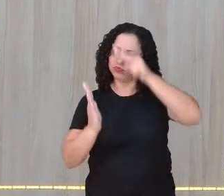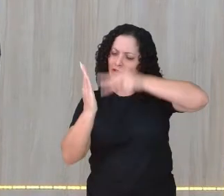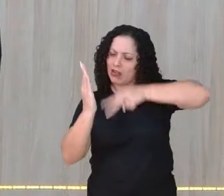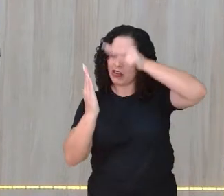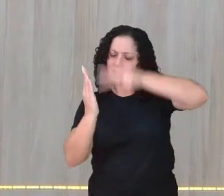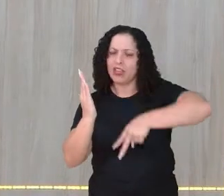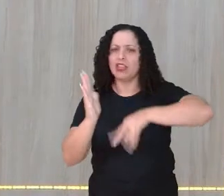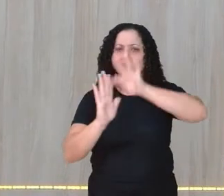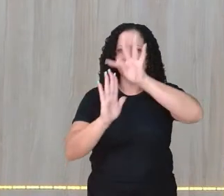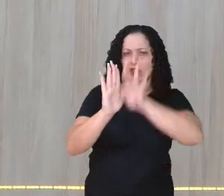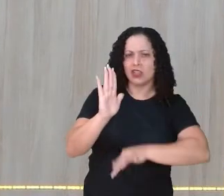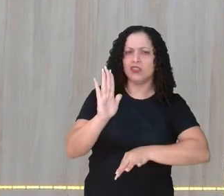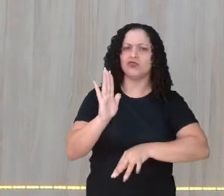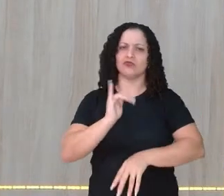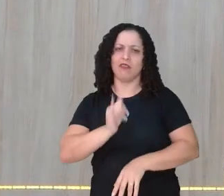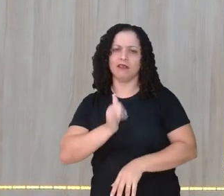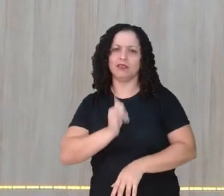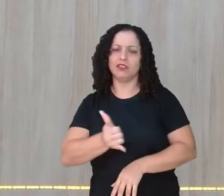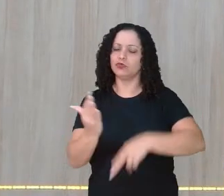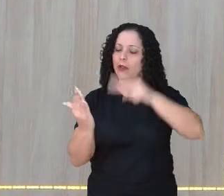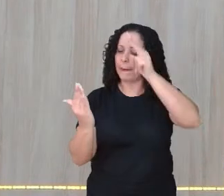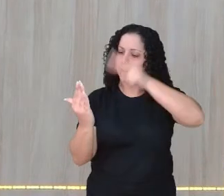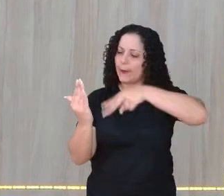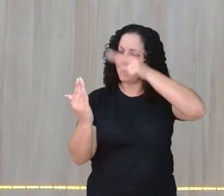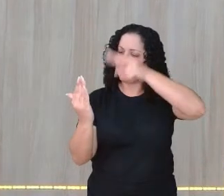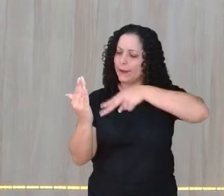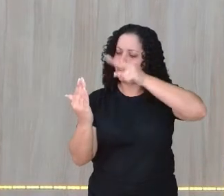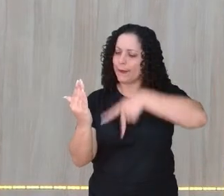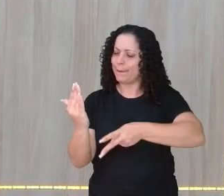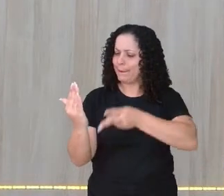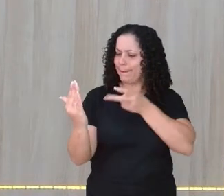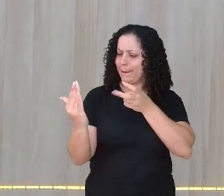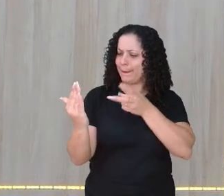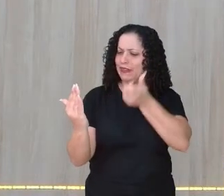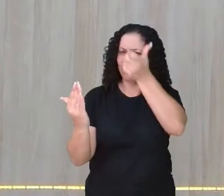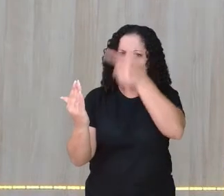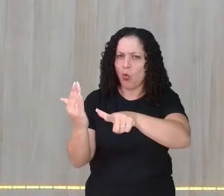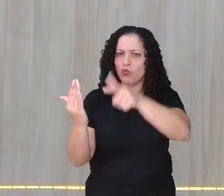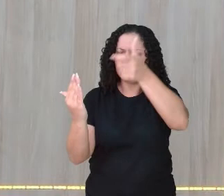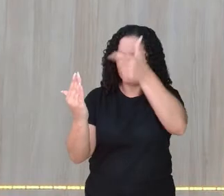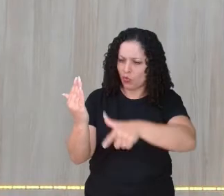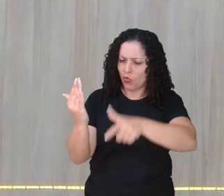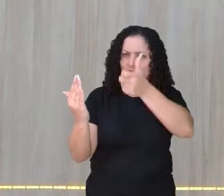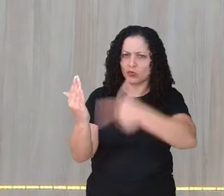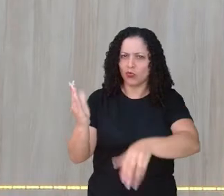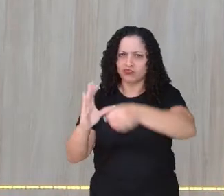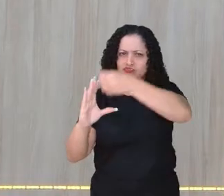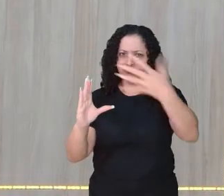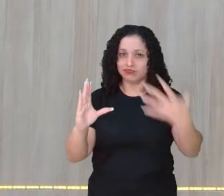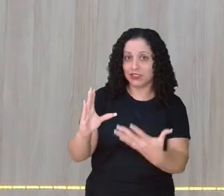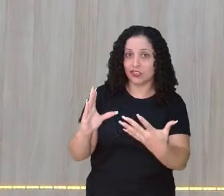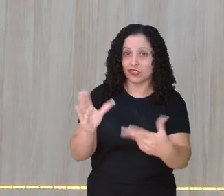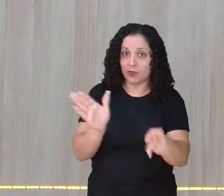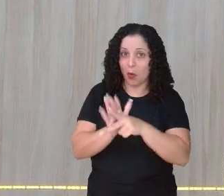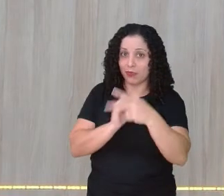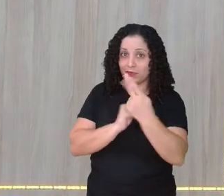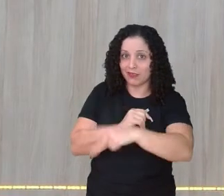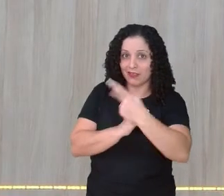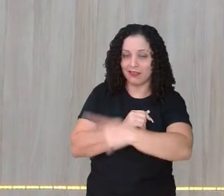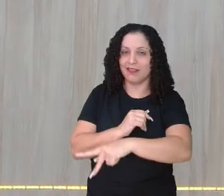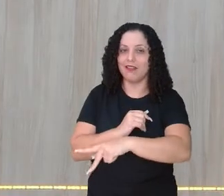e presta atenção, percebe que algumas coisas se repetem, né? Alguns elementos são aquelas